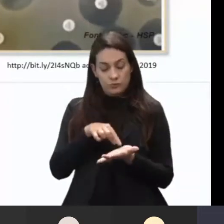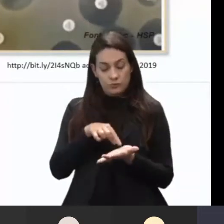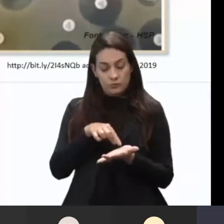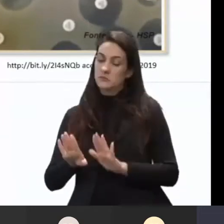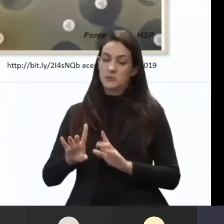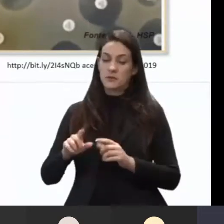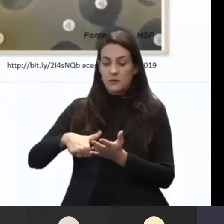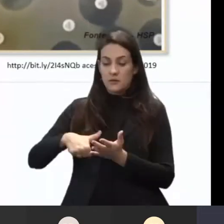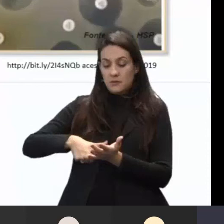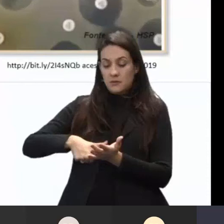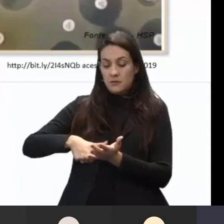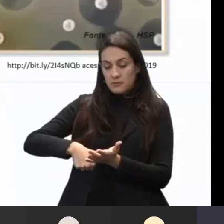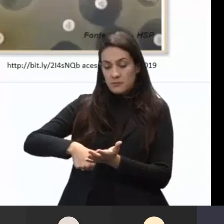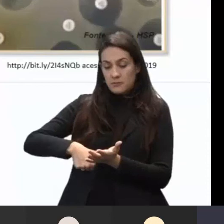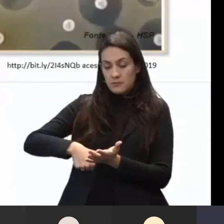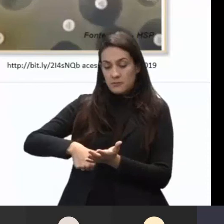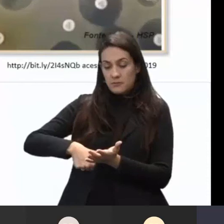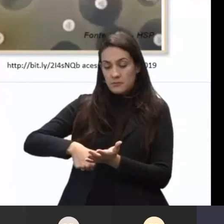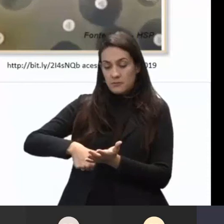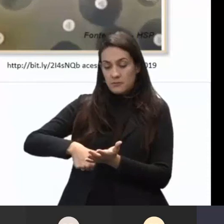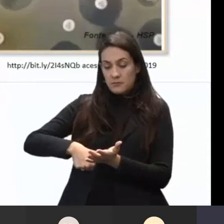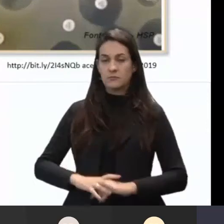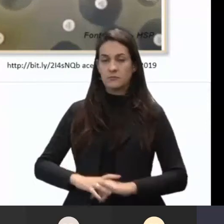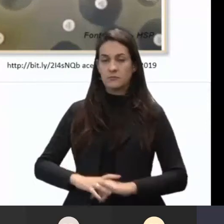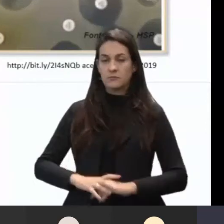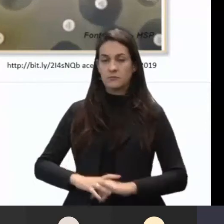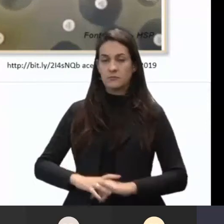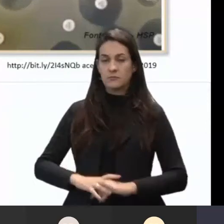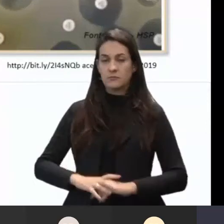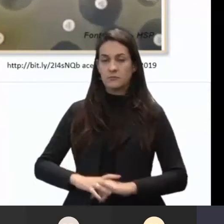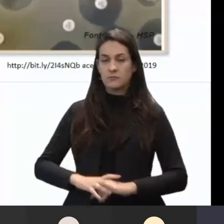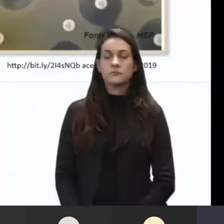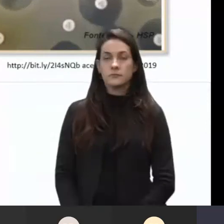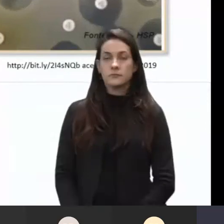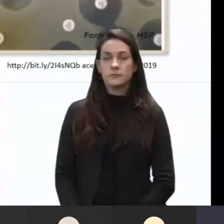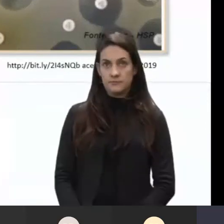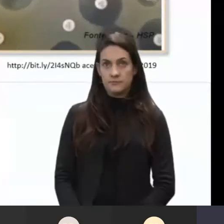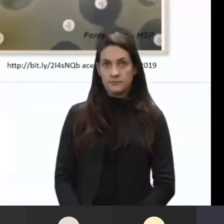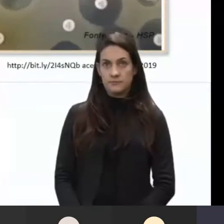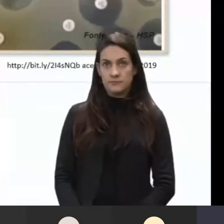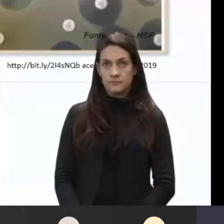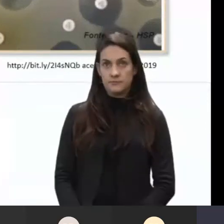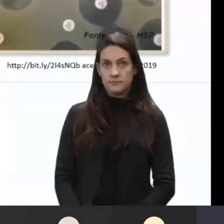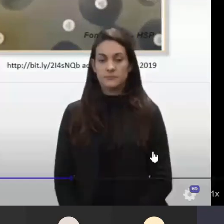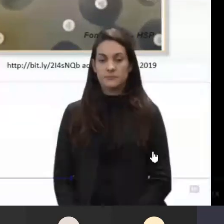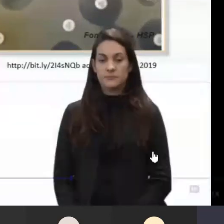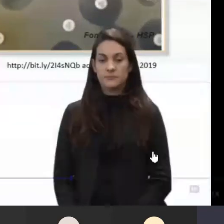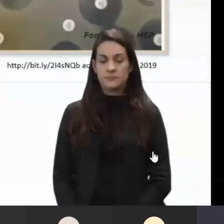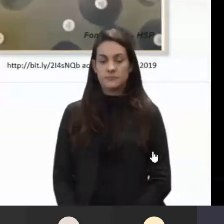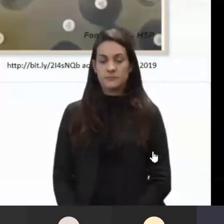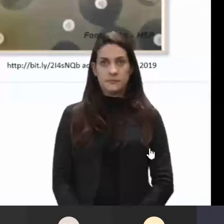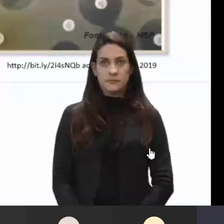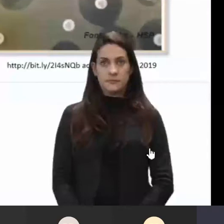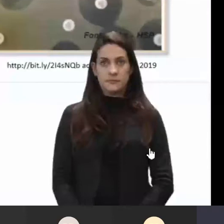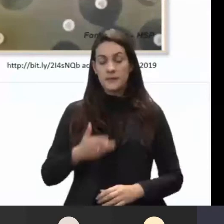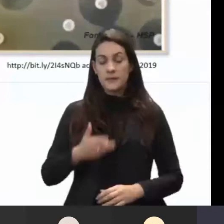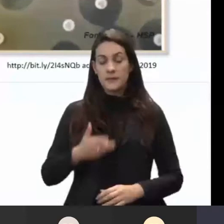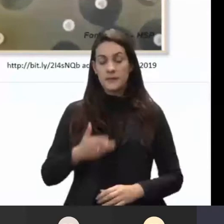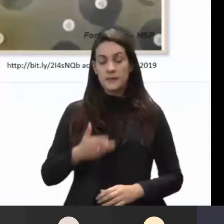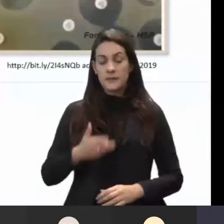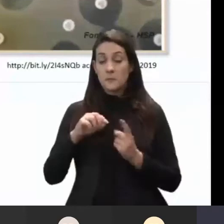leve pressionada para que não tenha ali uma formação de um disco, de um halo de inibição que vai interferir ali no